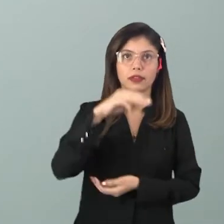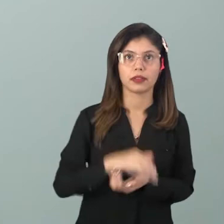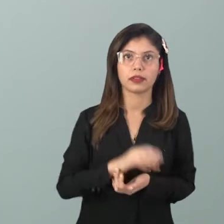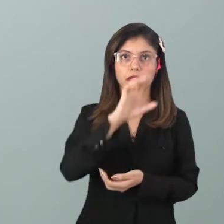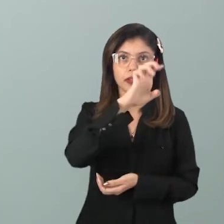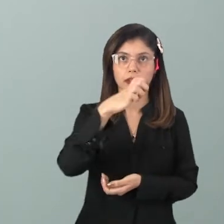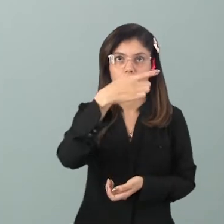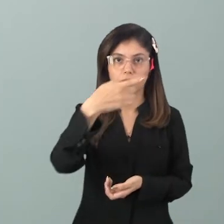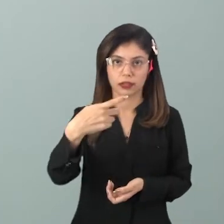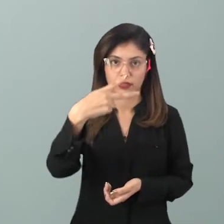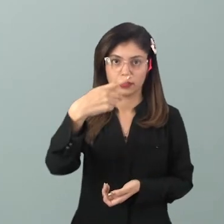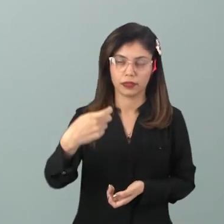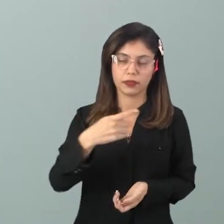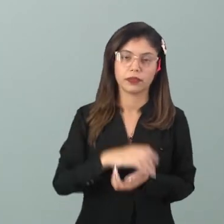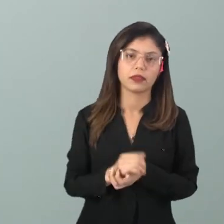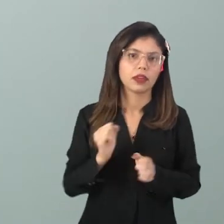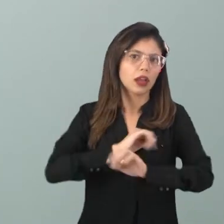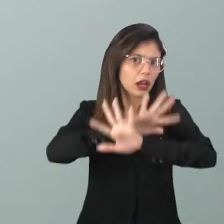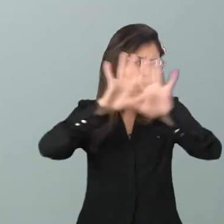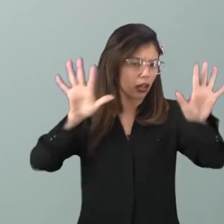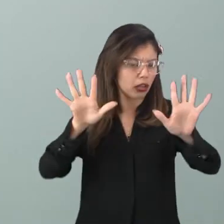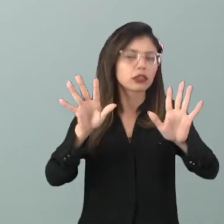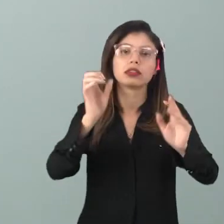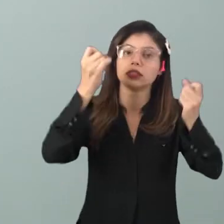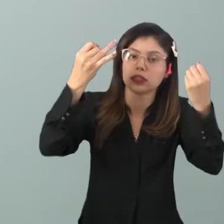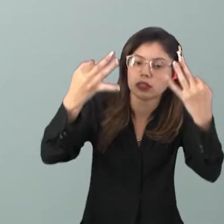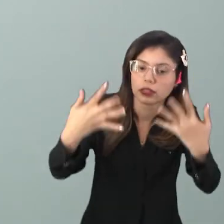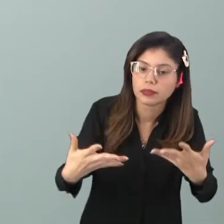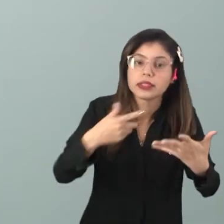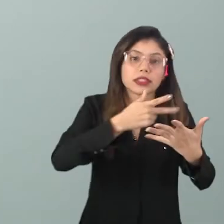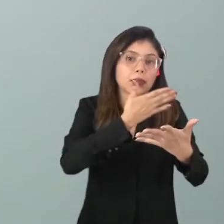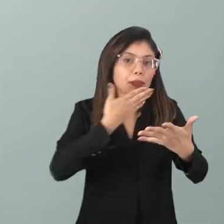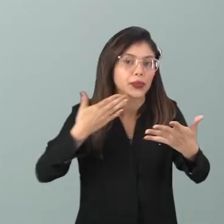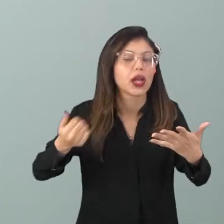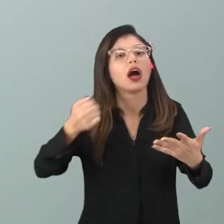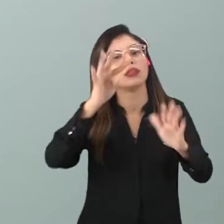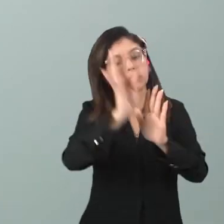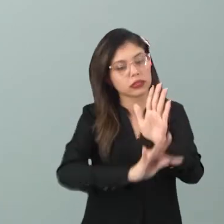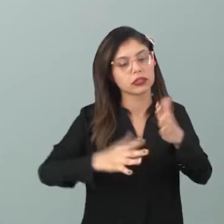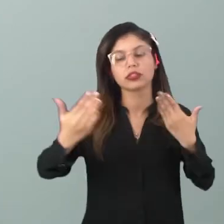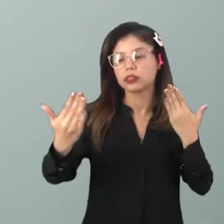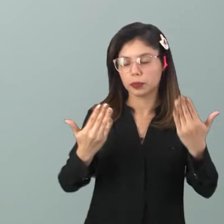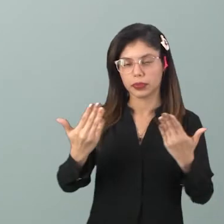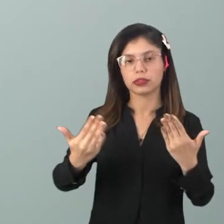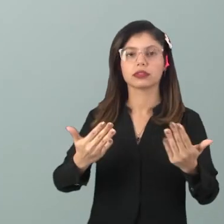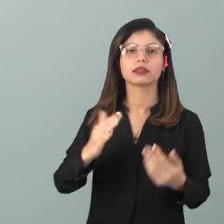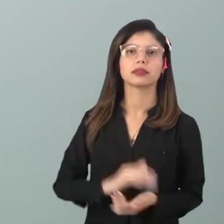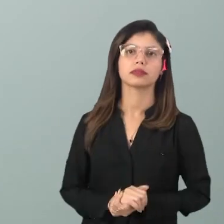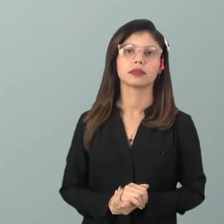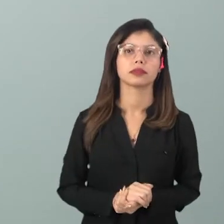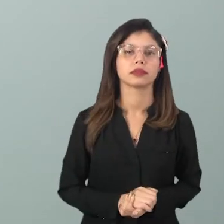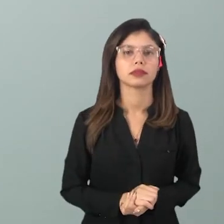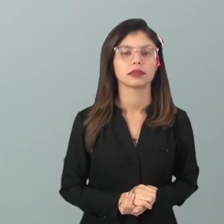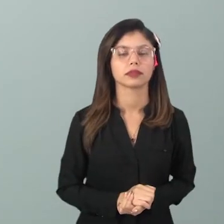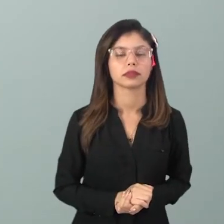elementos claros, como o próprio nome diz, explícitos do texto que faz